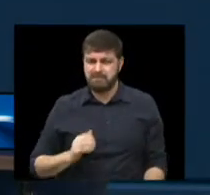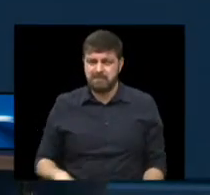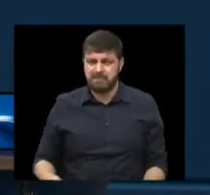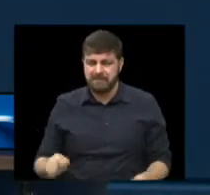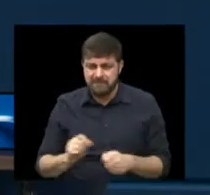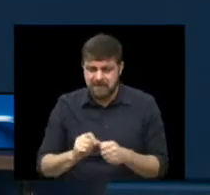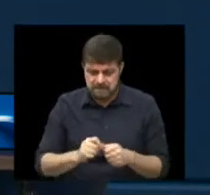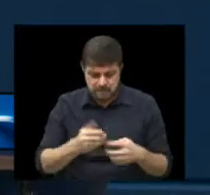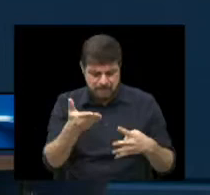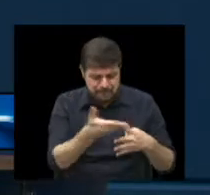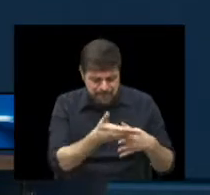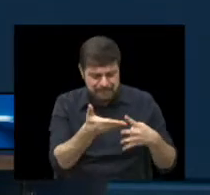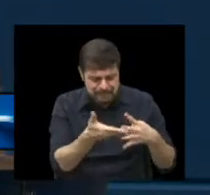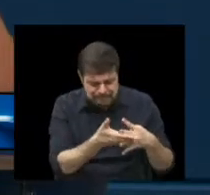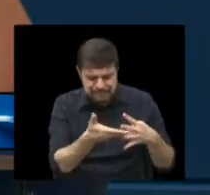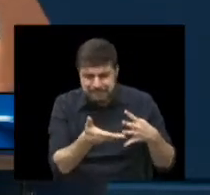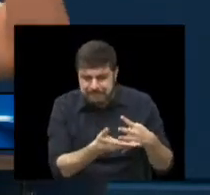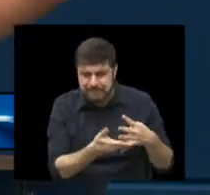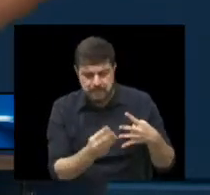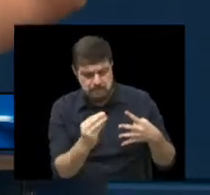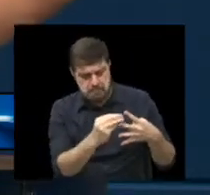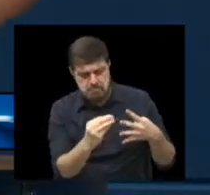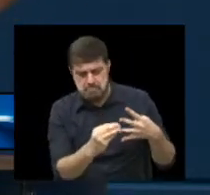prestações. Define